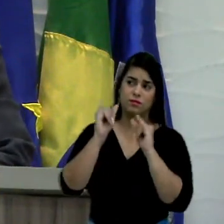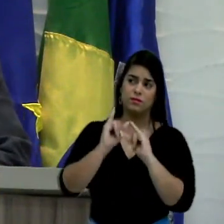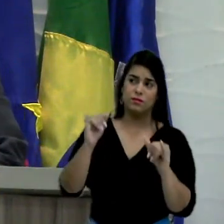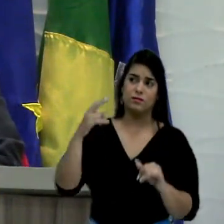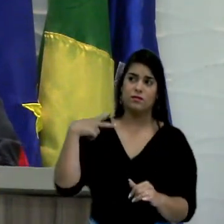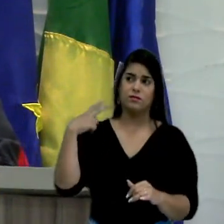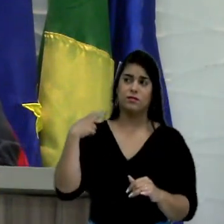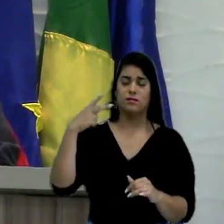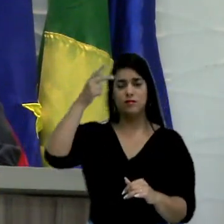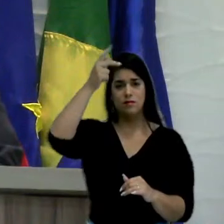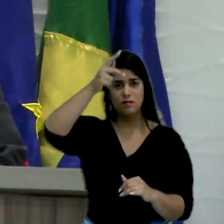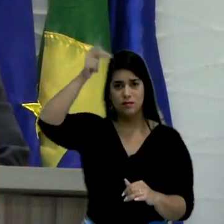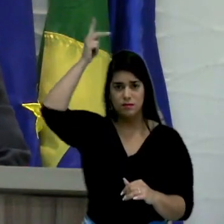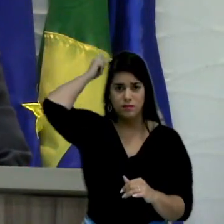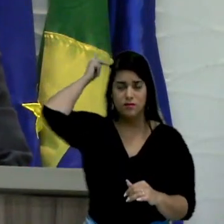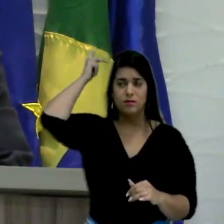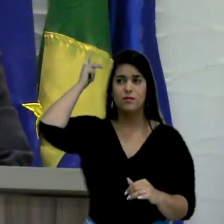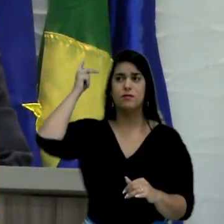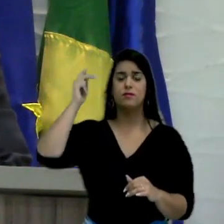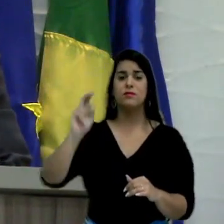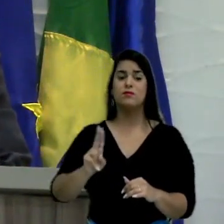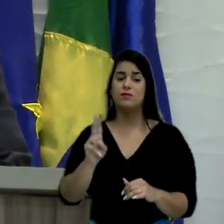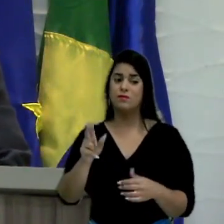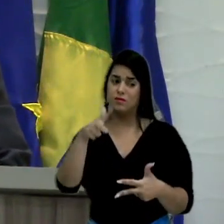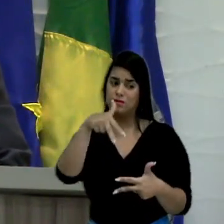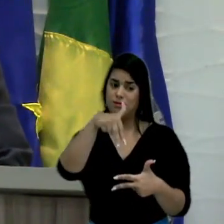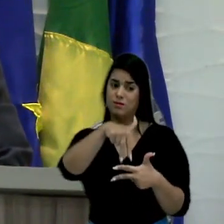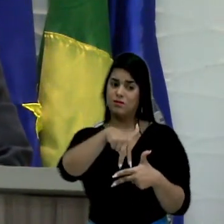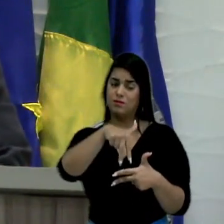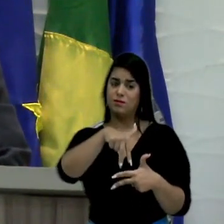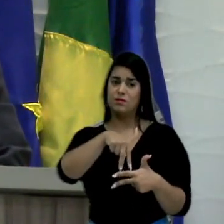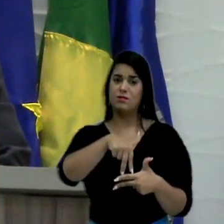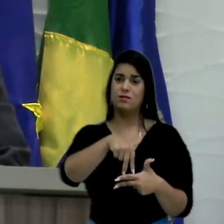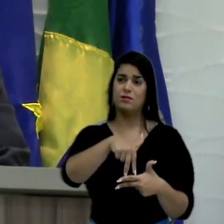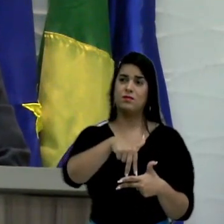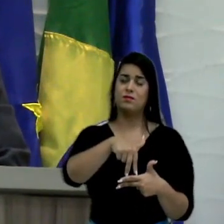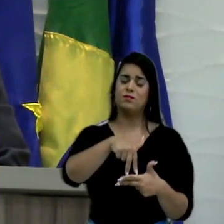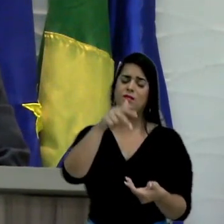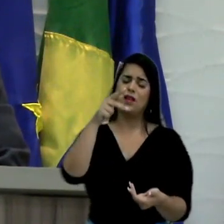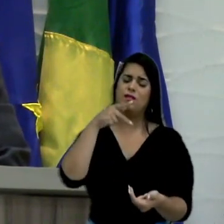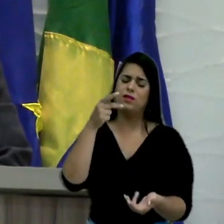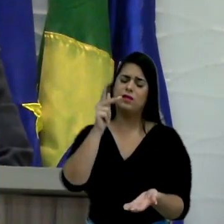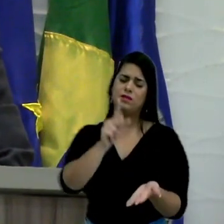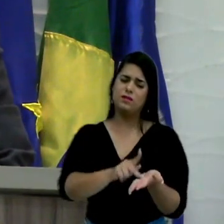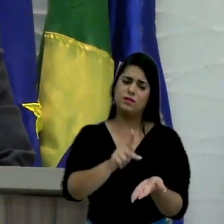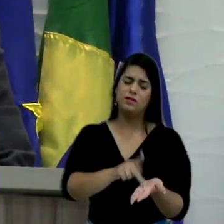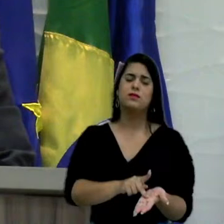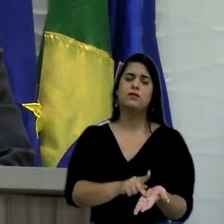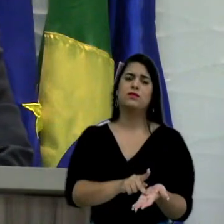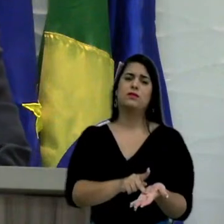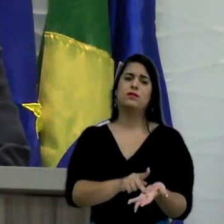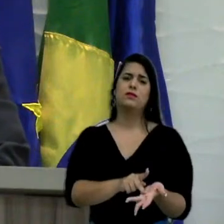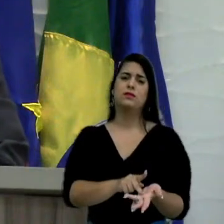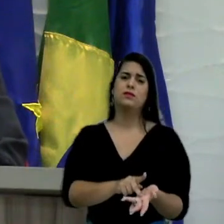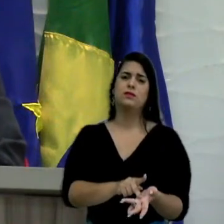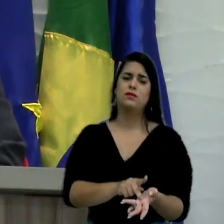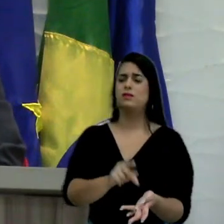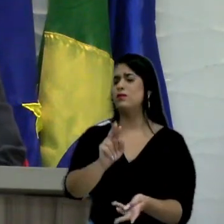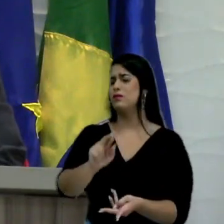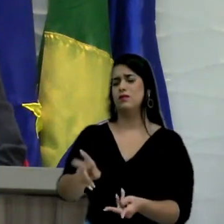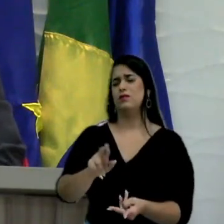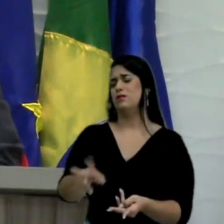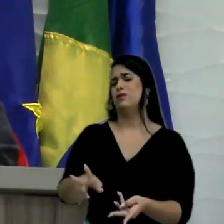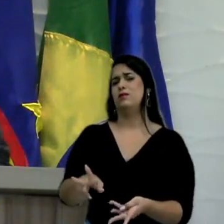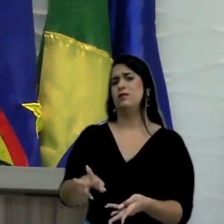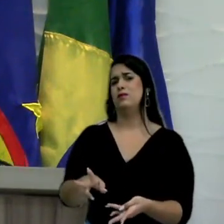que quando usar essa tribuna, use com a verdade, não use essa tribuna